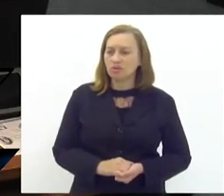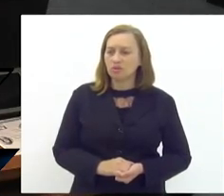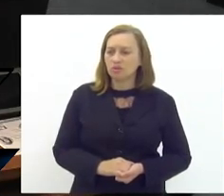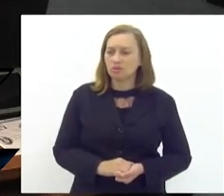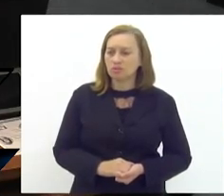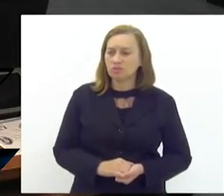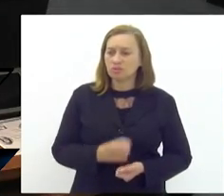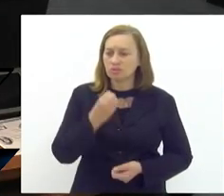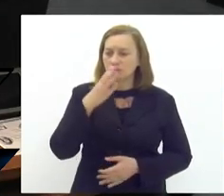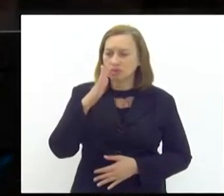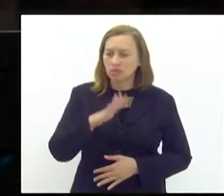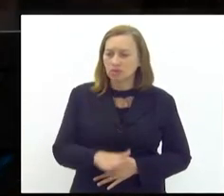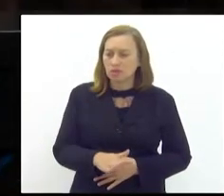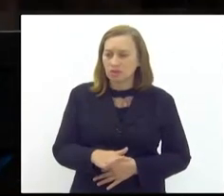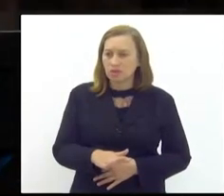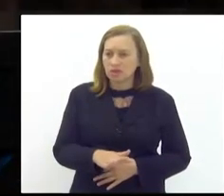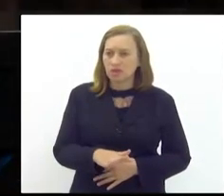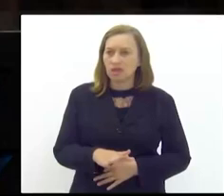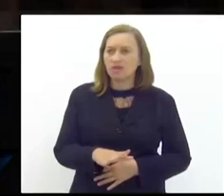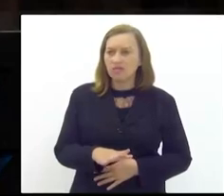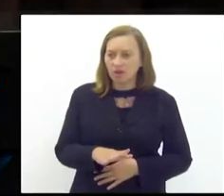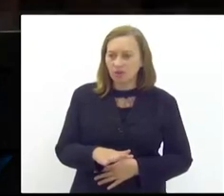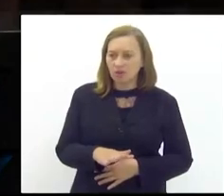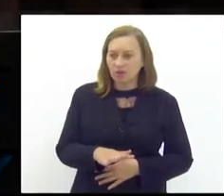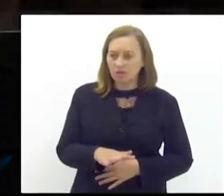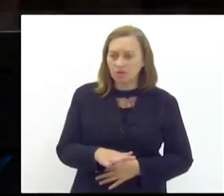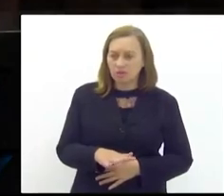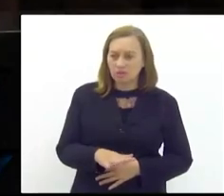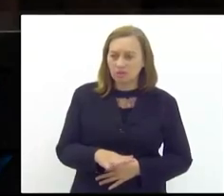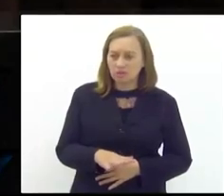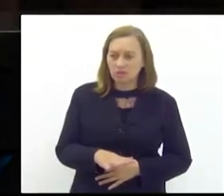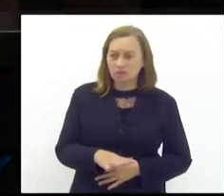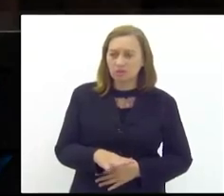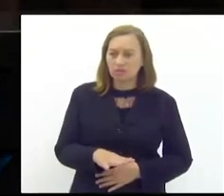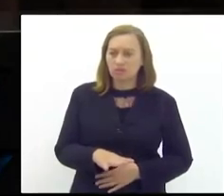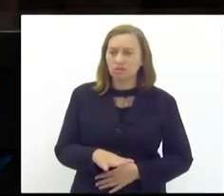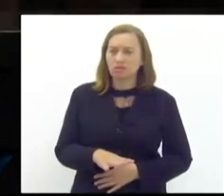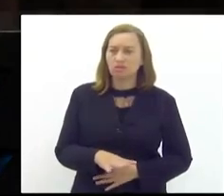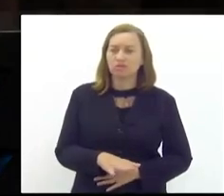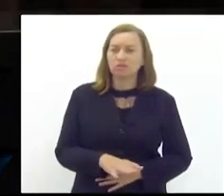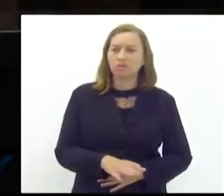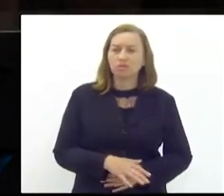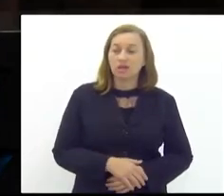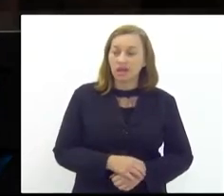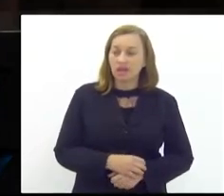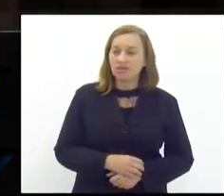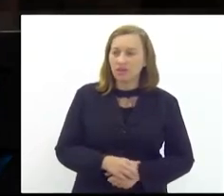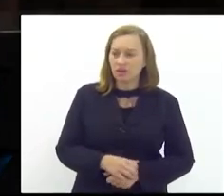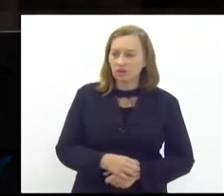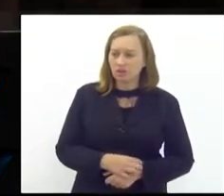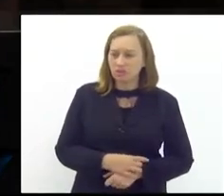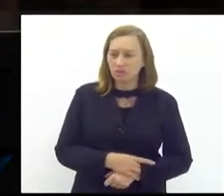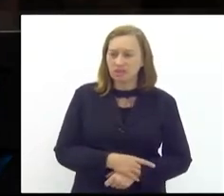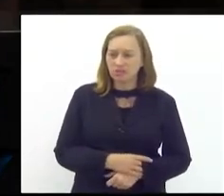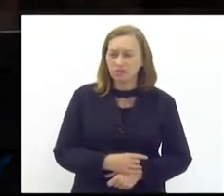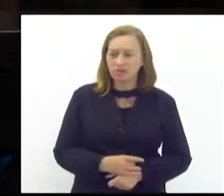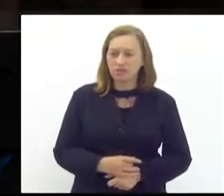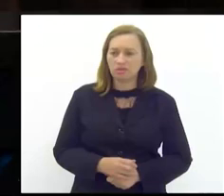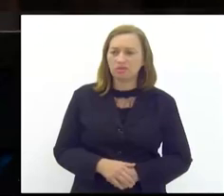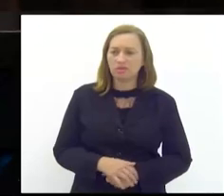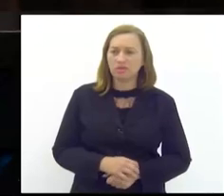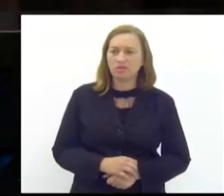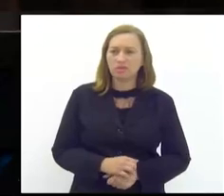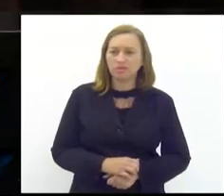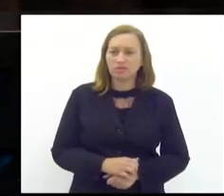uma boa tarde Presidente Deputado Valdo Ceasa muito nos alegra aí né vê-lo nesse